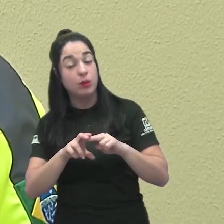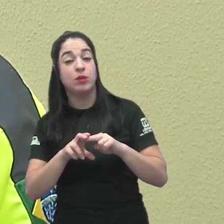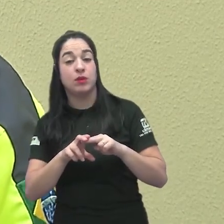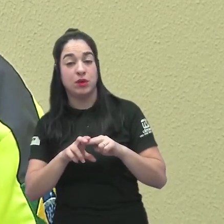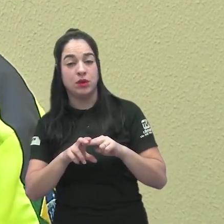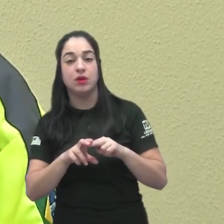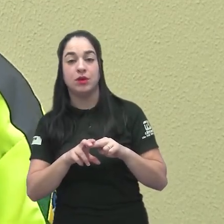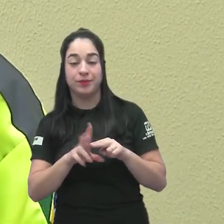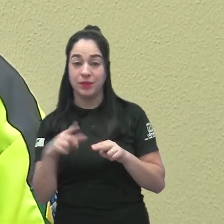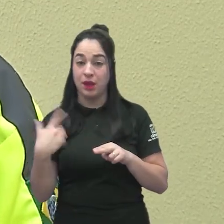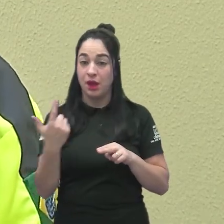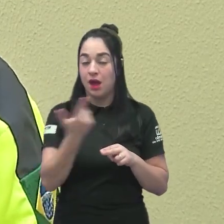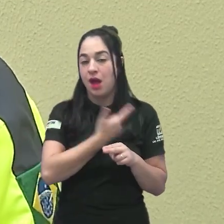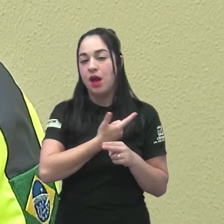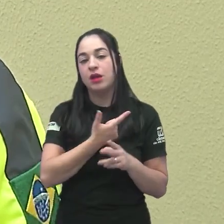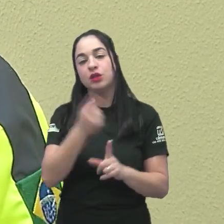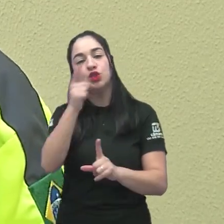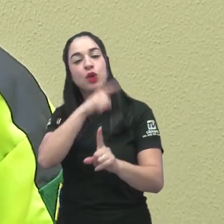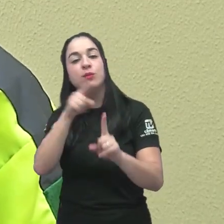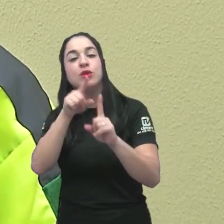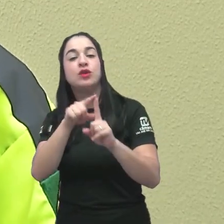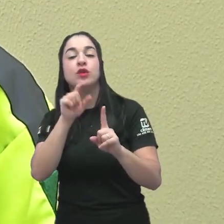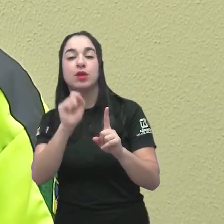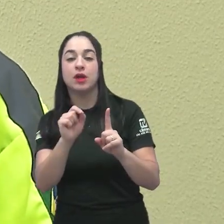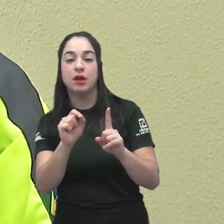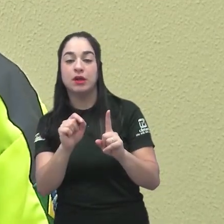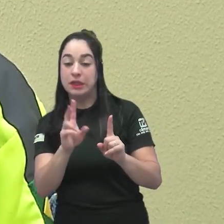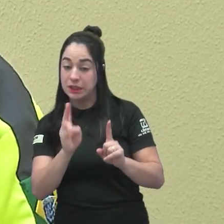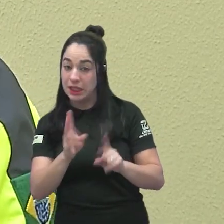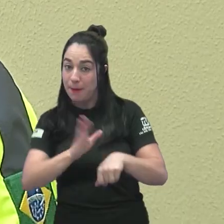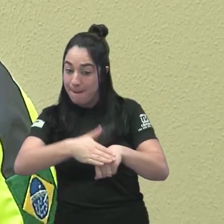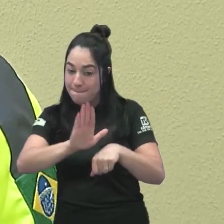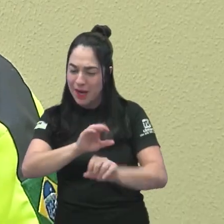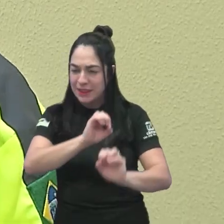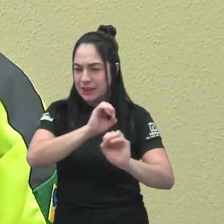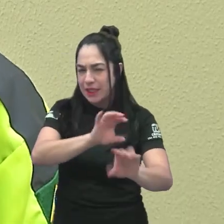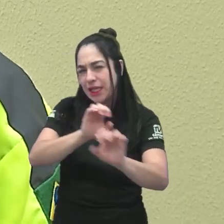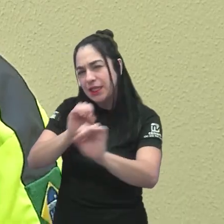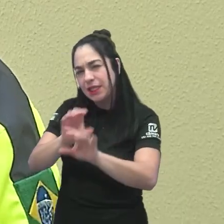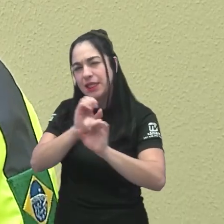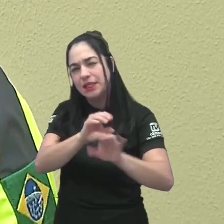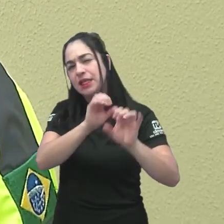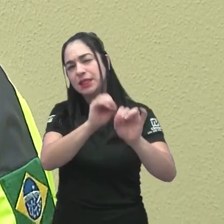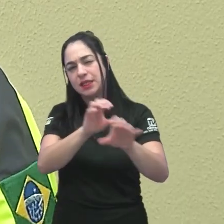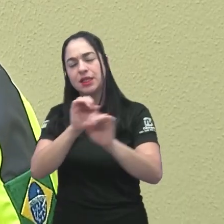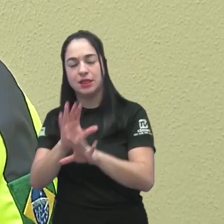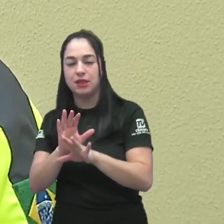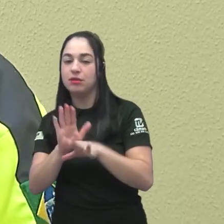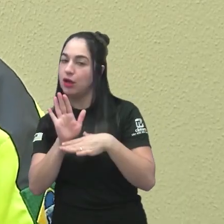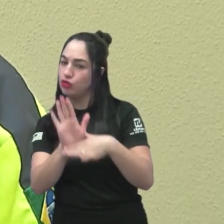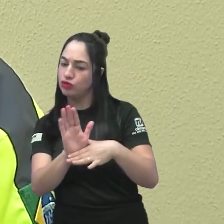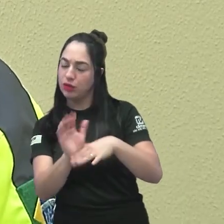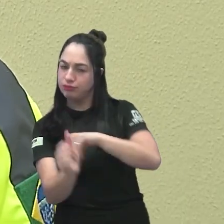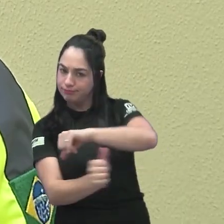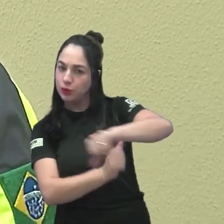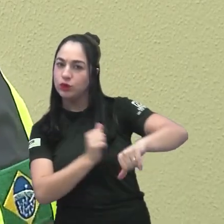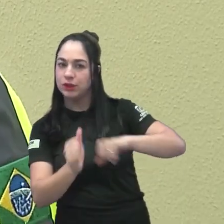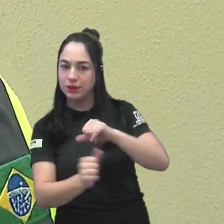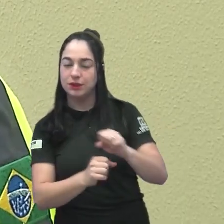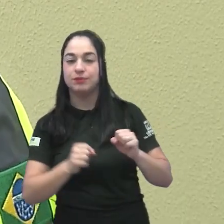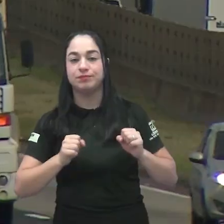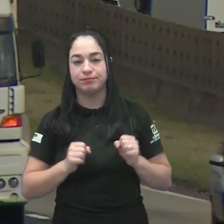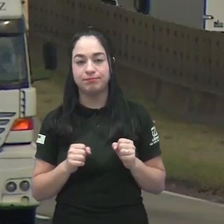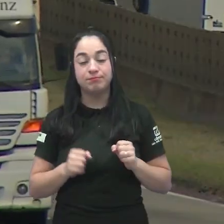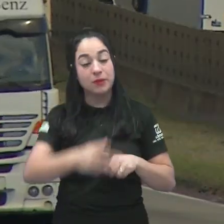veículos. Então, a nossa pretensão é de que o serviço de educação seja cada vez mais intensificado, que é o que a gente acredita que